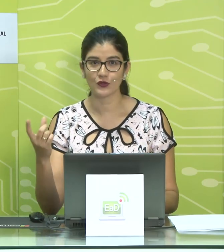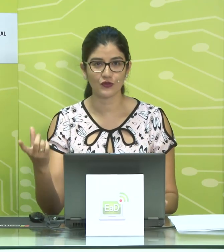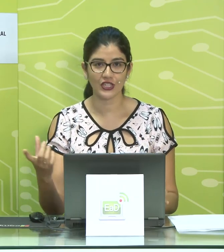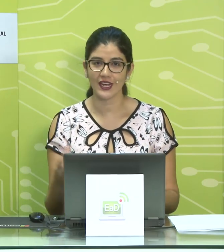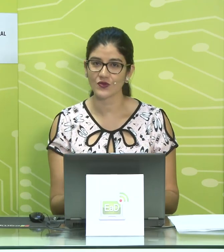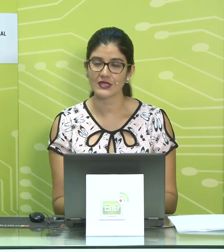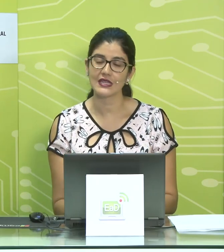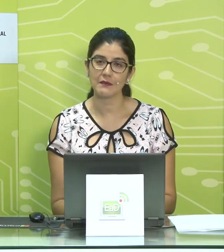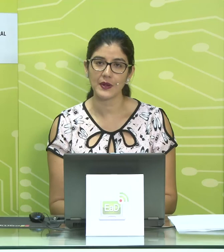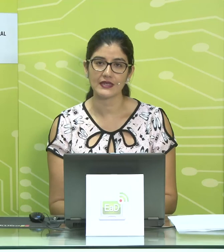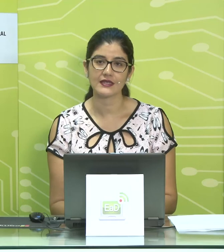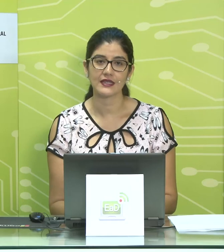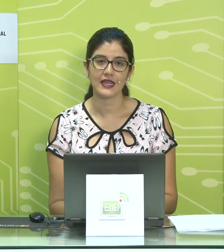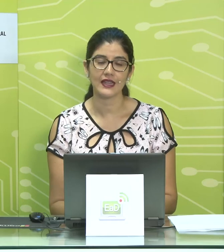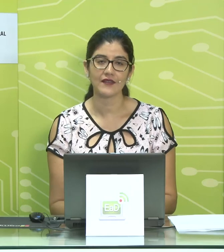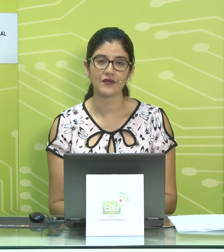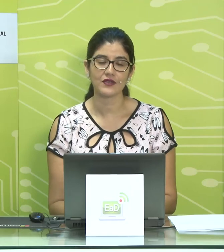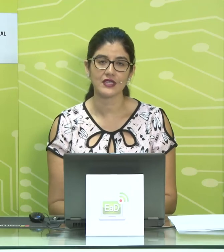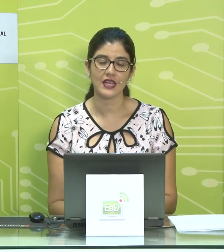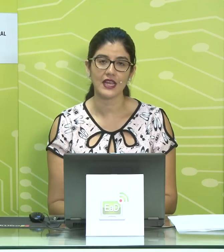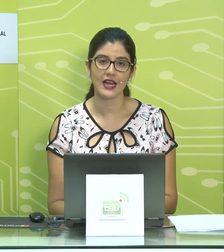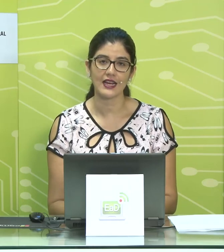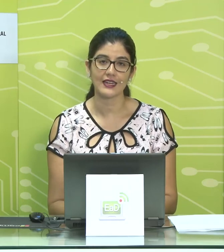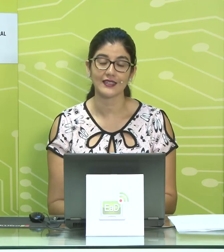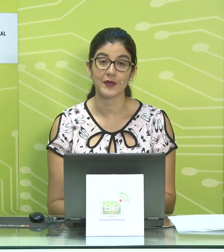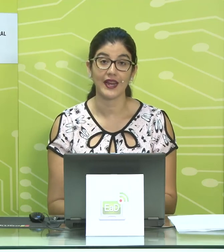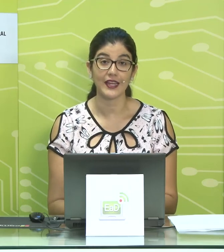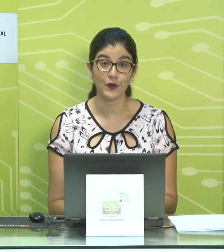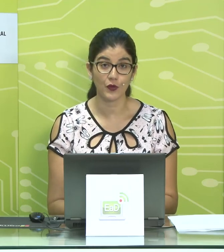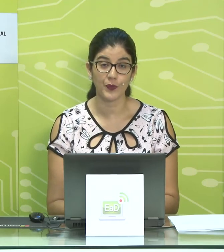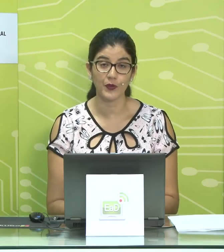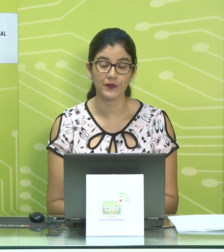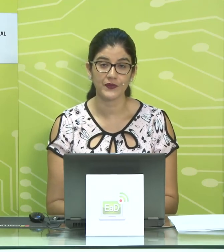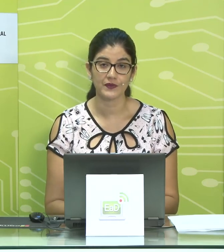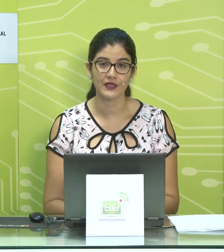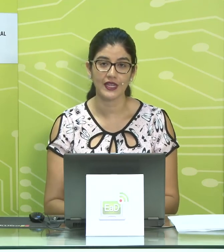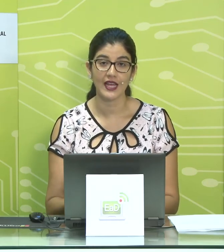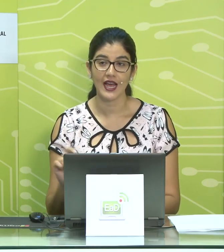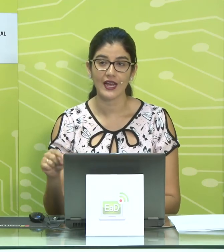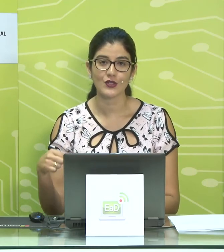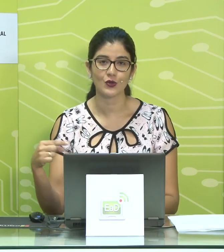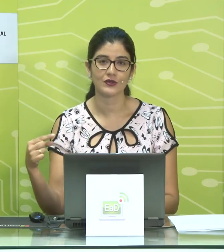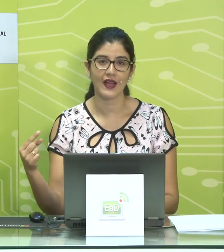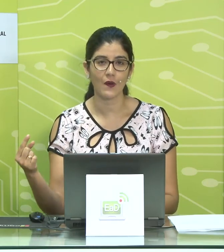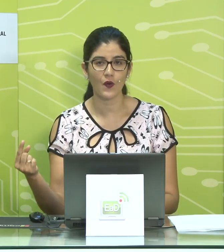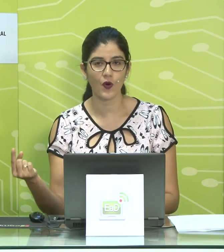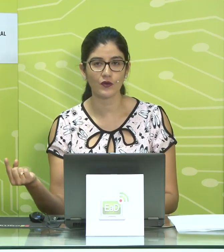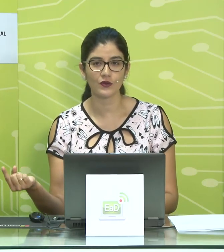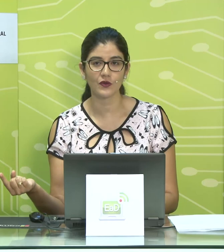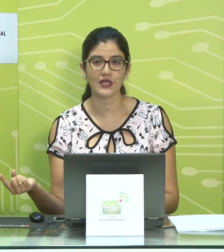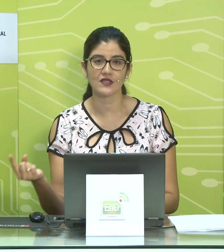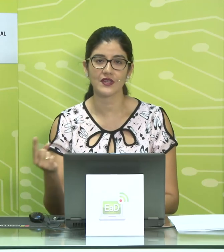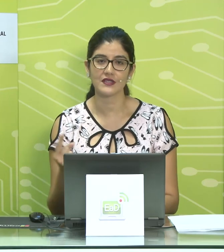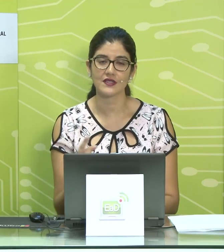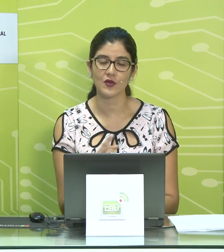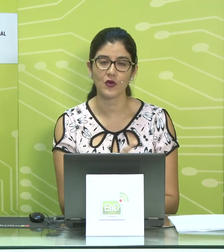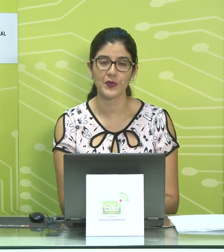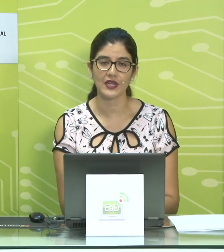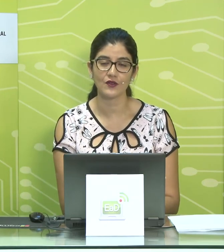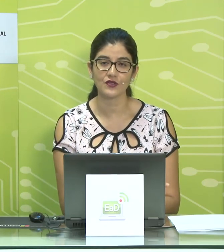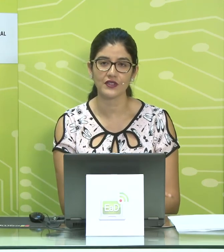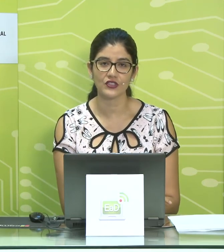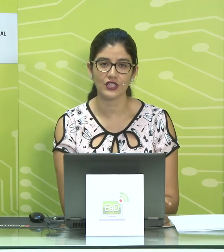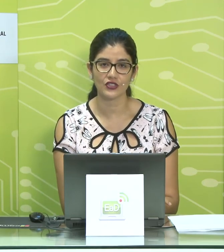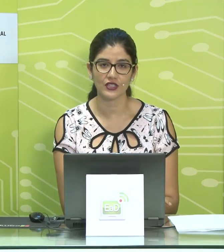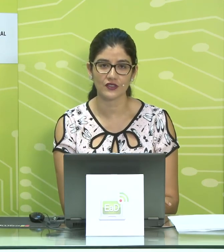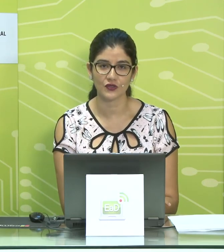um estudo de caso simples, né, leva você a trabalhar em grupo, né, a escutar o outro, que às vezes tem uma